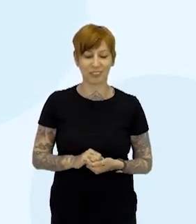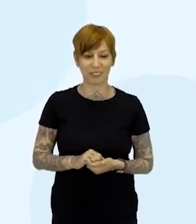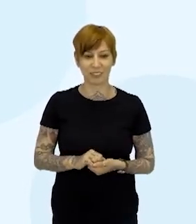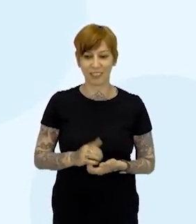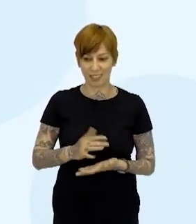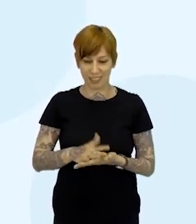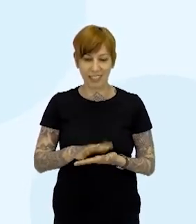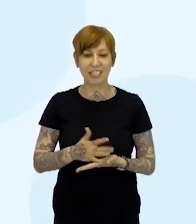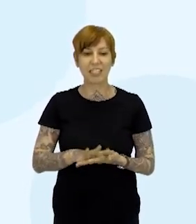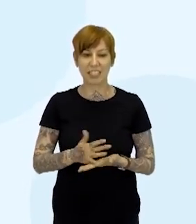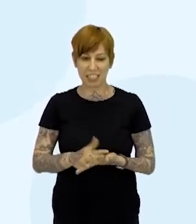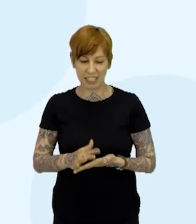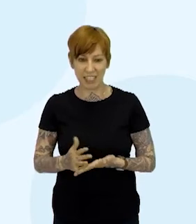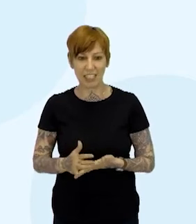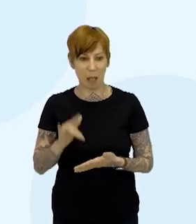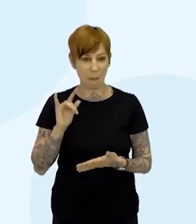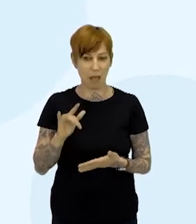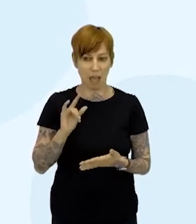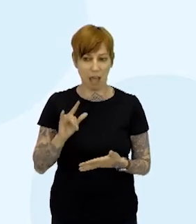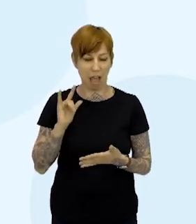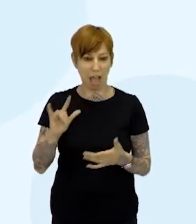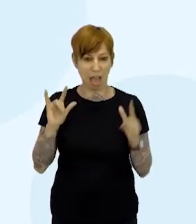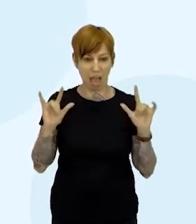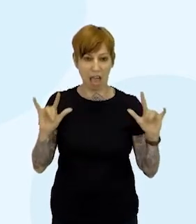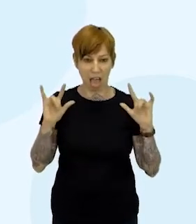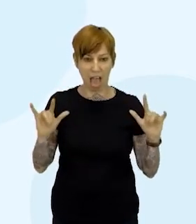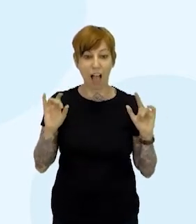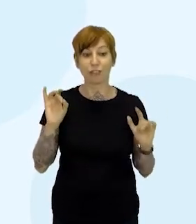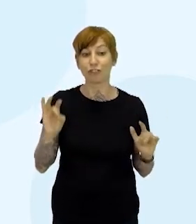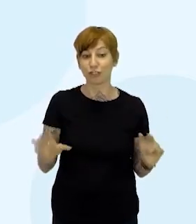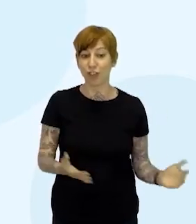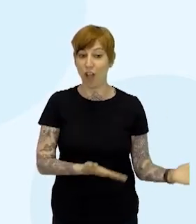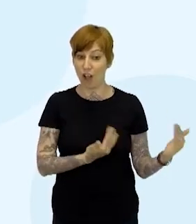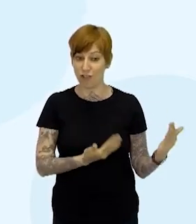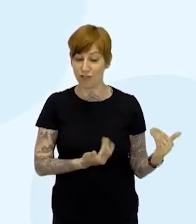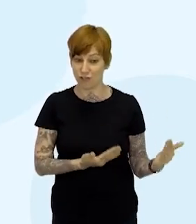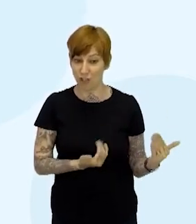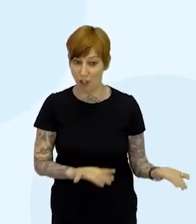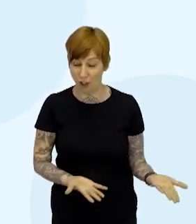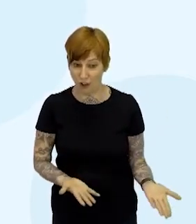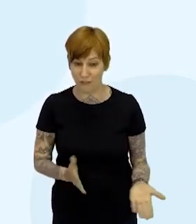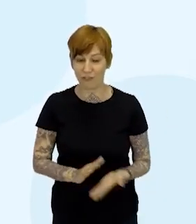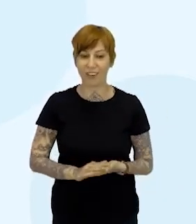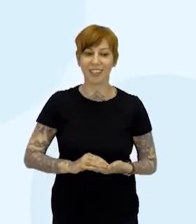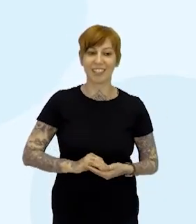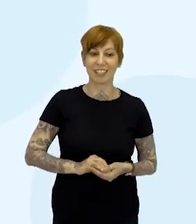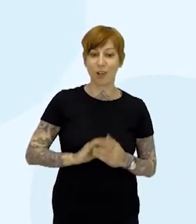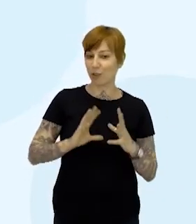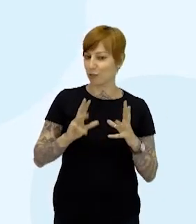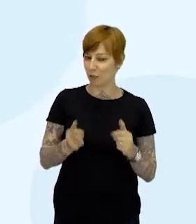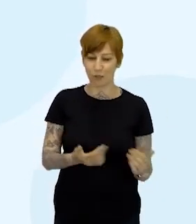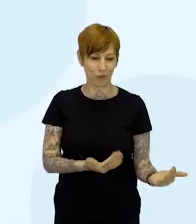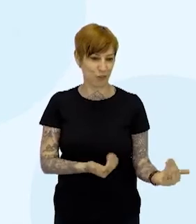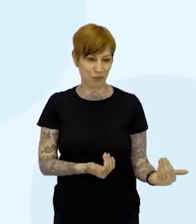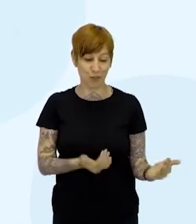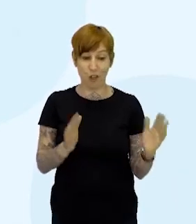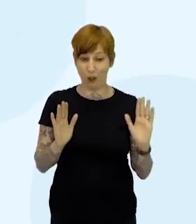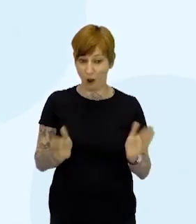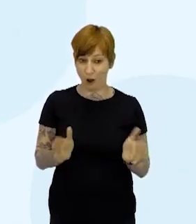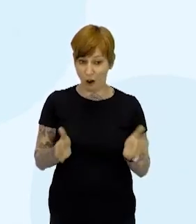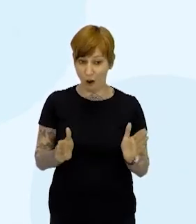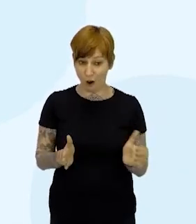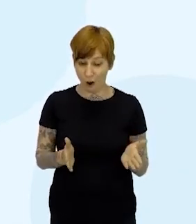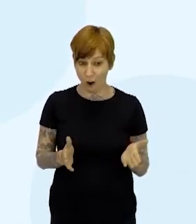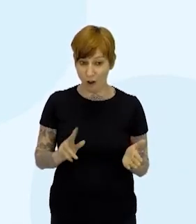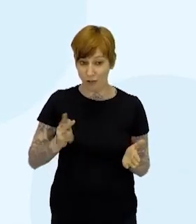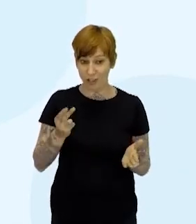né? Rock, metal, o gótico, só jovem faz isso. O hip, né? Todos eles eram jovens. Hoje você vê hippies